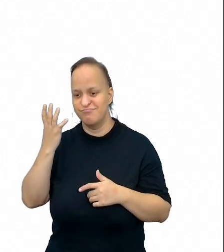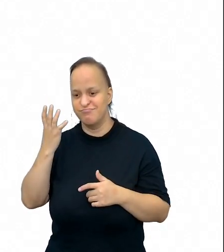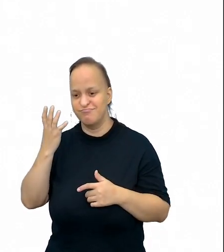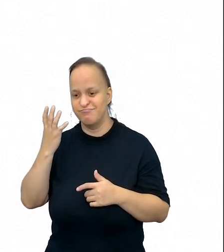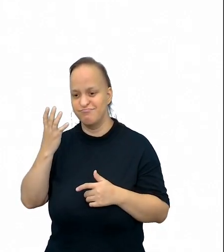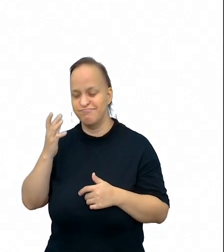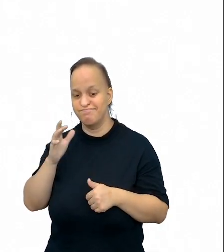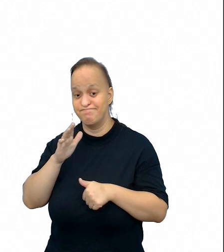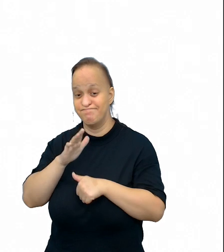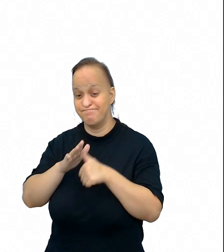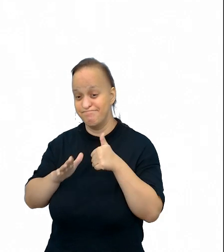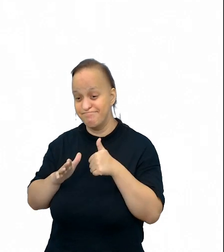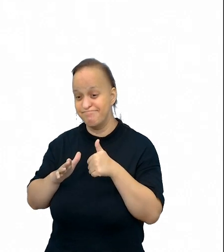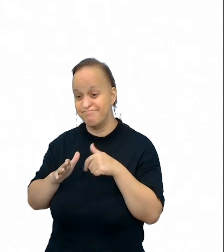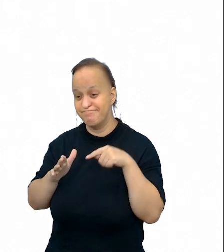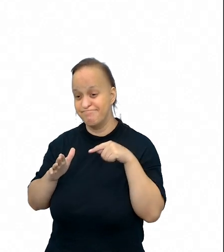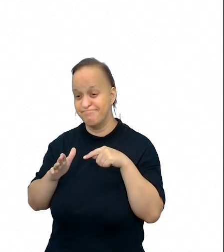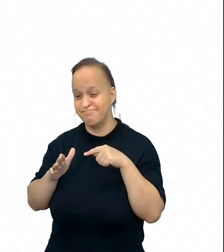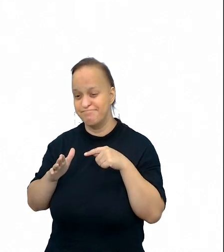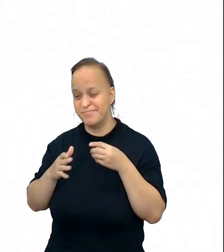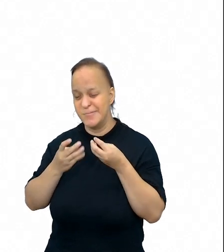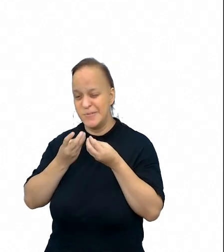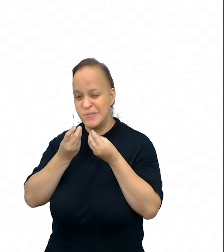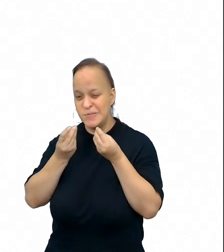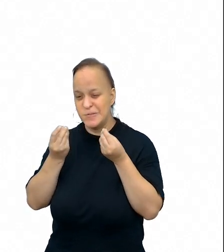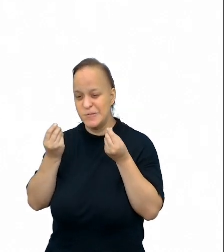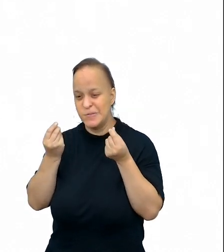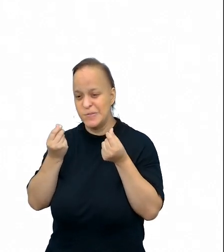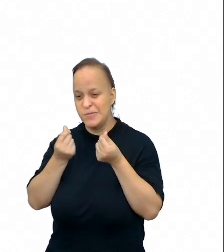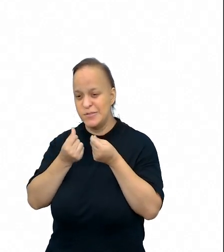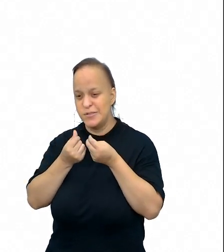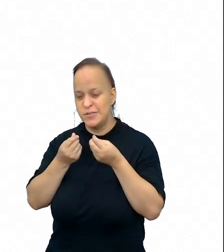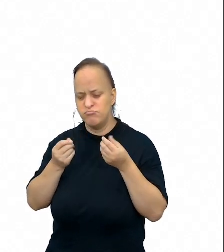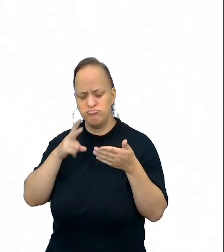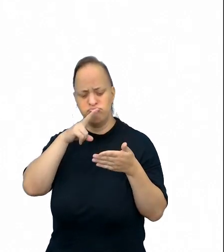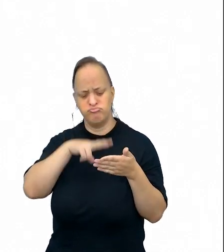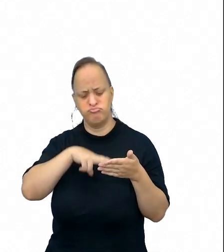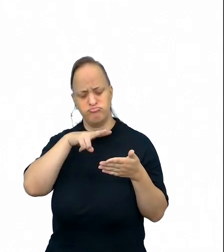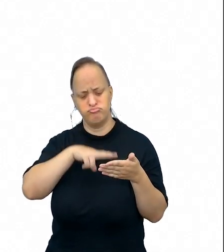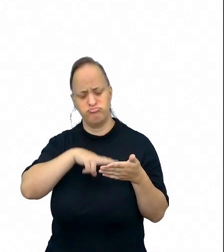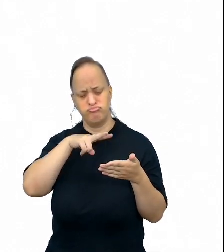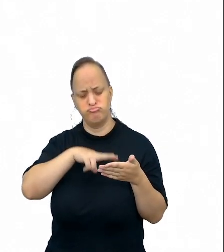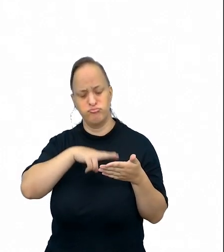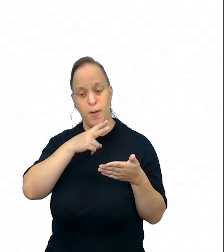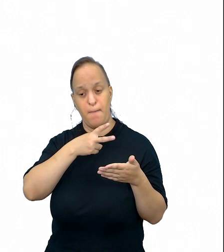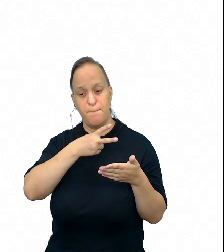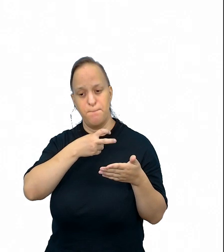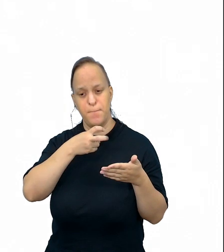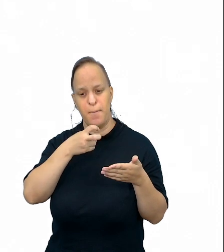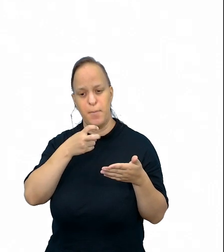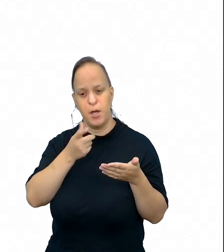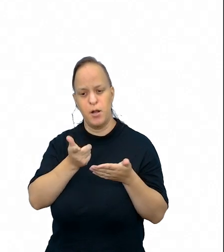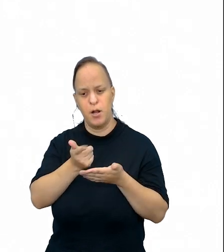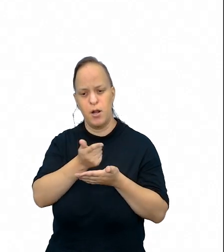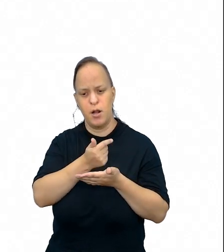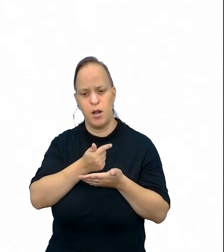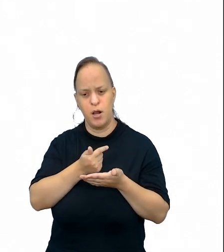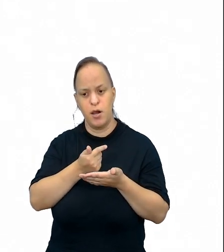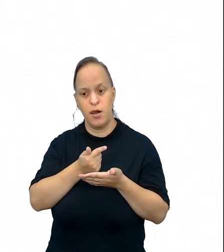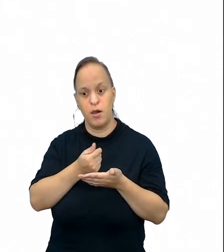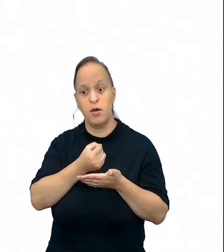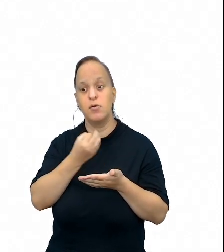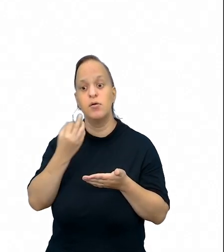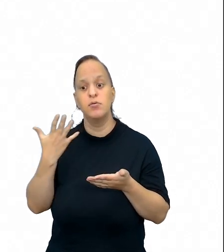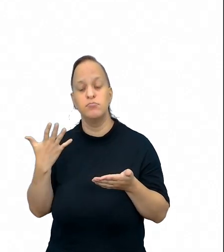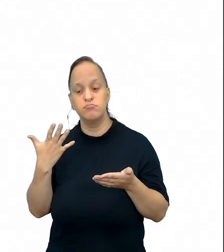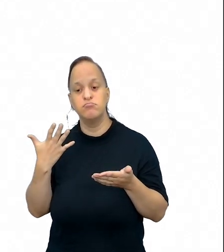na sensibilização e na leitura de textos para identificar a variação linguística e as marcas de oralidade